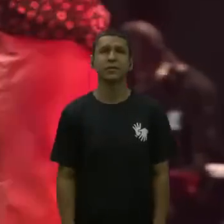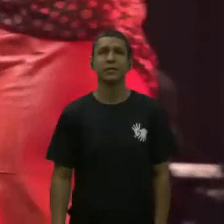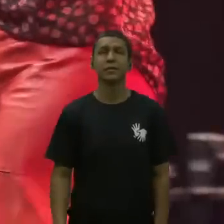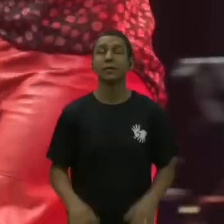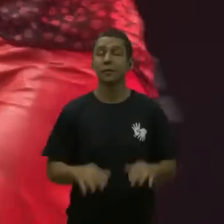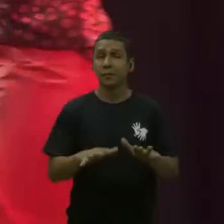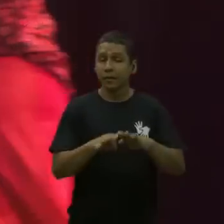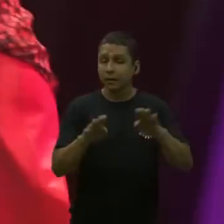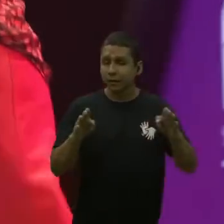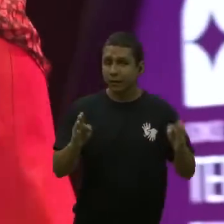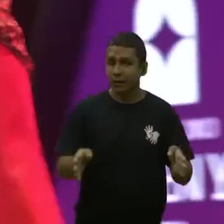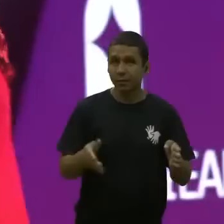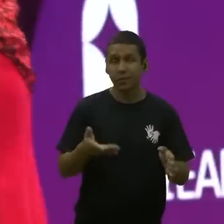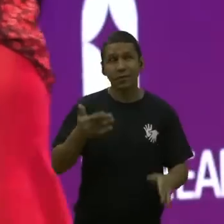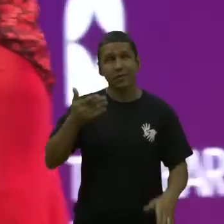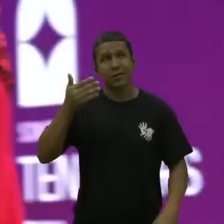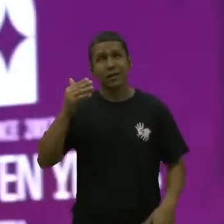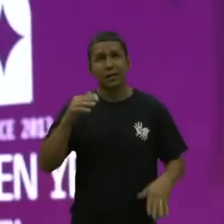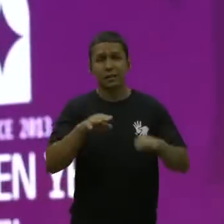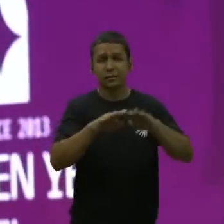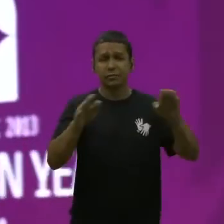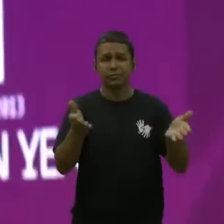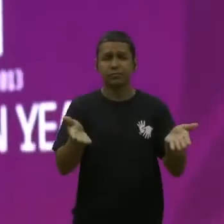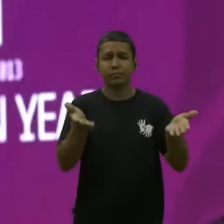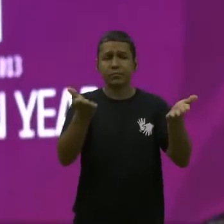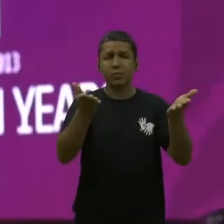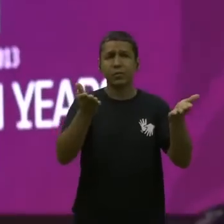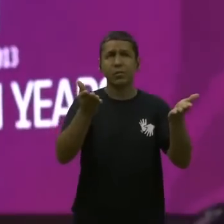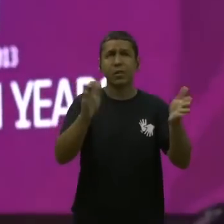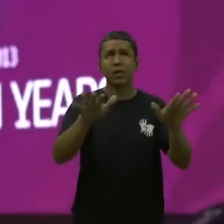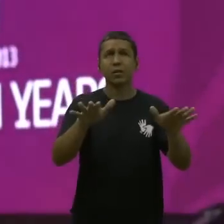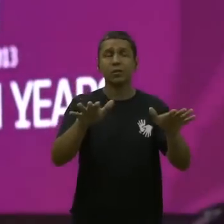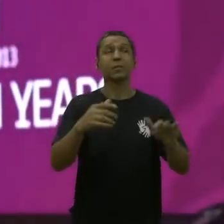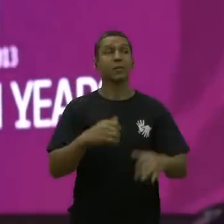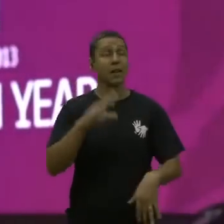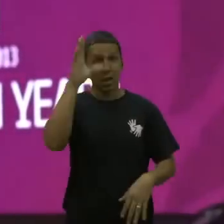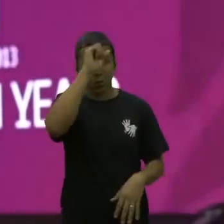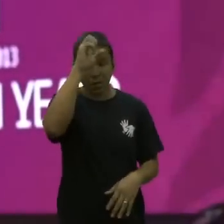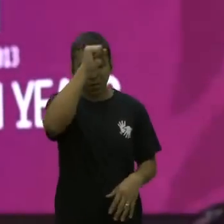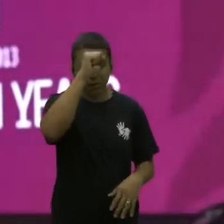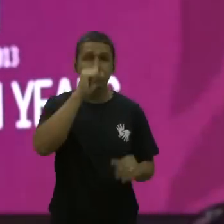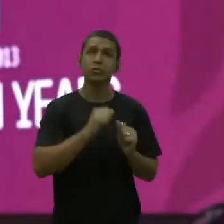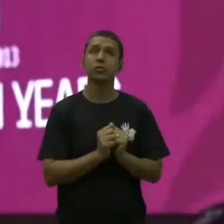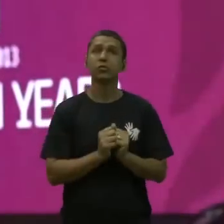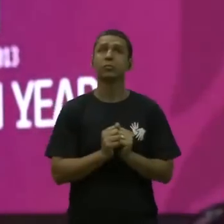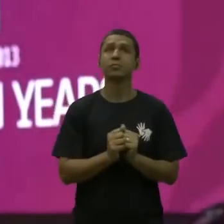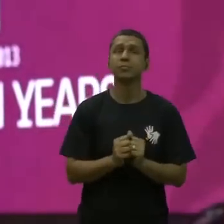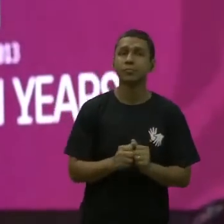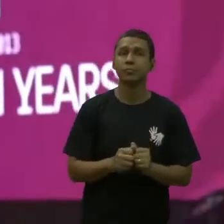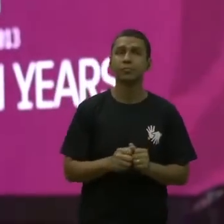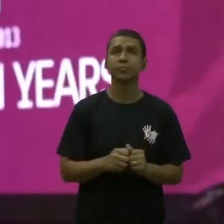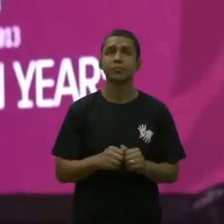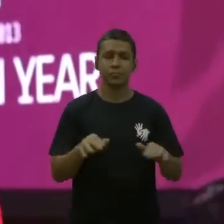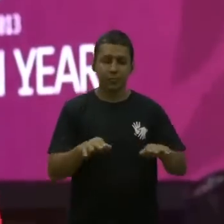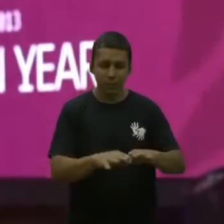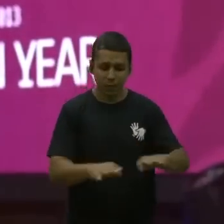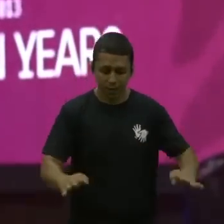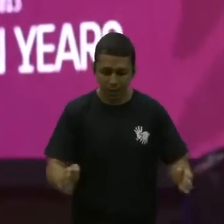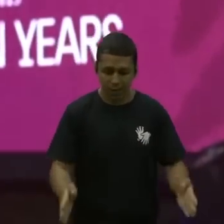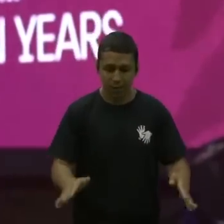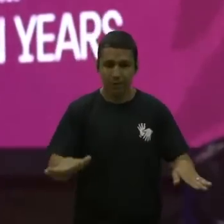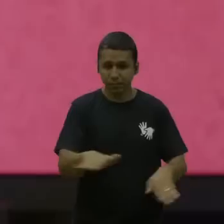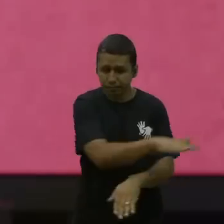Só que a mesa antigamente não era no alto. Eu aprendi esses dias com meu amigo pastor Mac. A mesa no